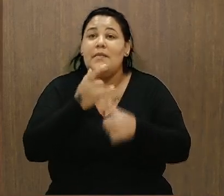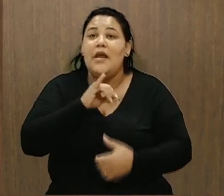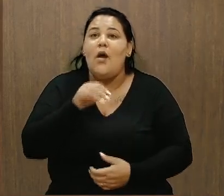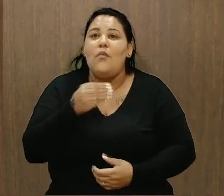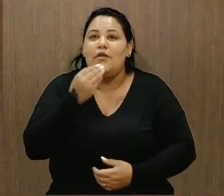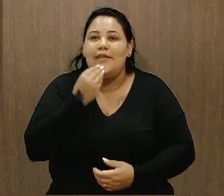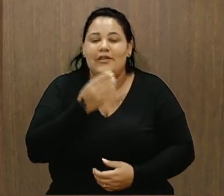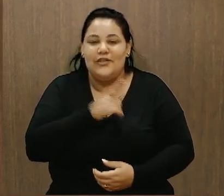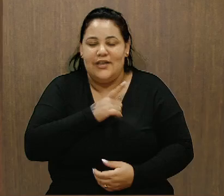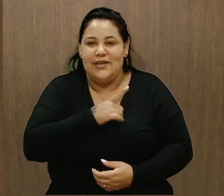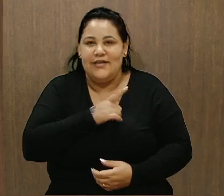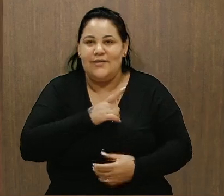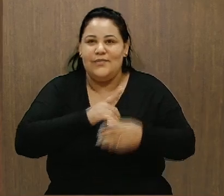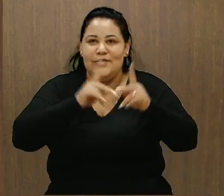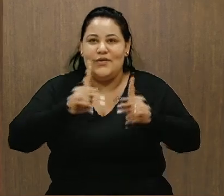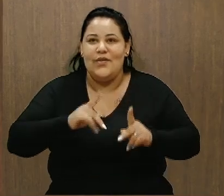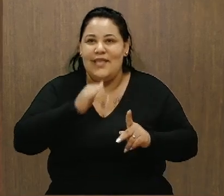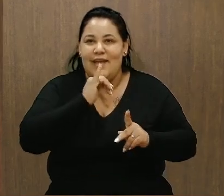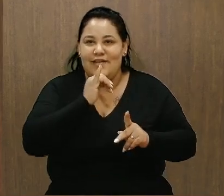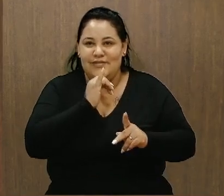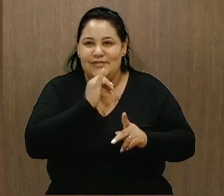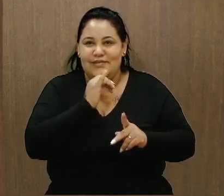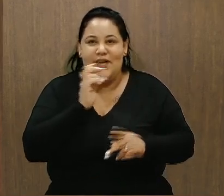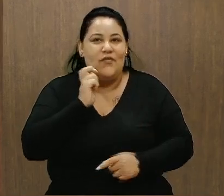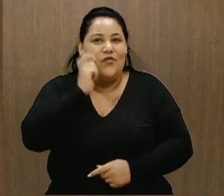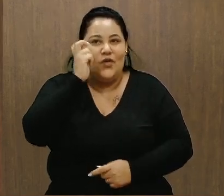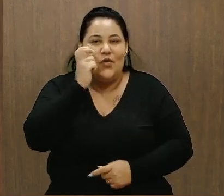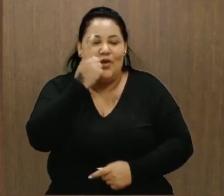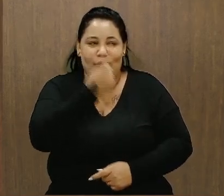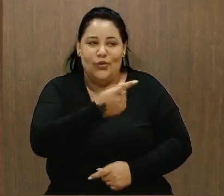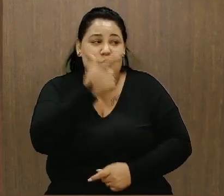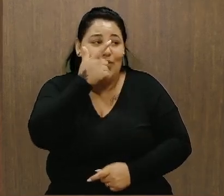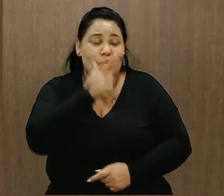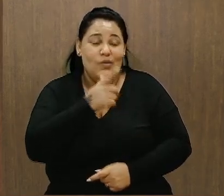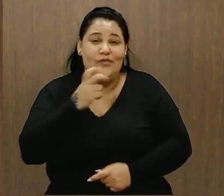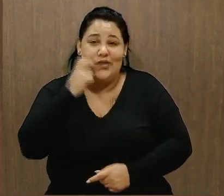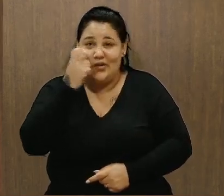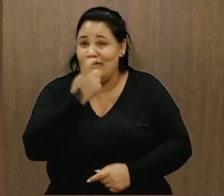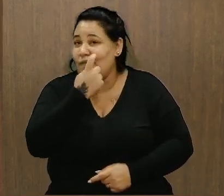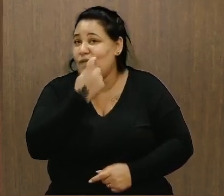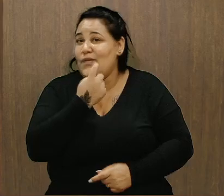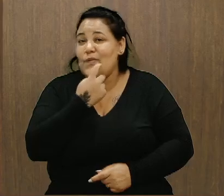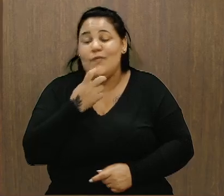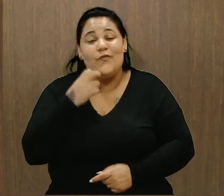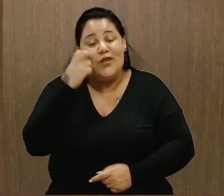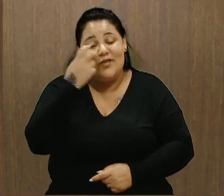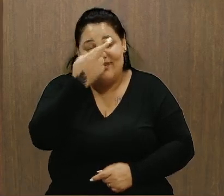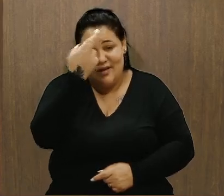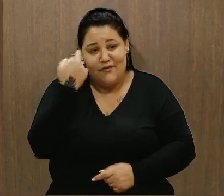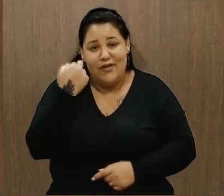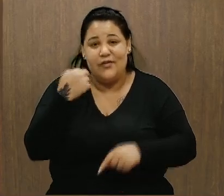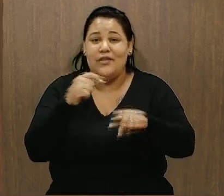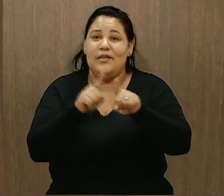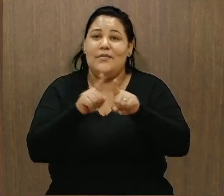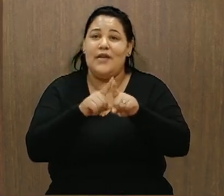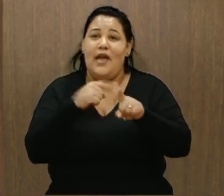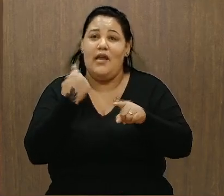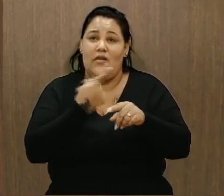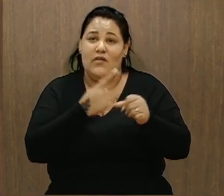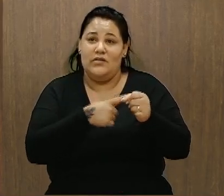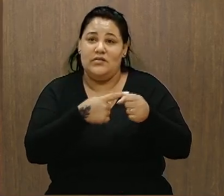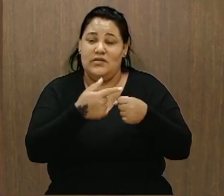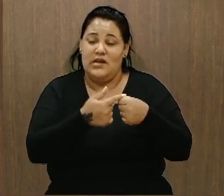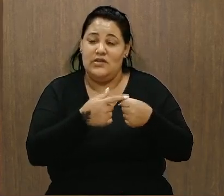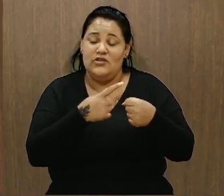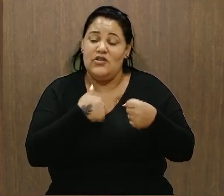que esses cargos são testados, infelizmente, passa vergonha o senhor, passa vergonha o vereador Wagner, passa vergonha o vereador Rafael e passa vergonha a nossa cidade. Acho